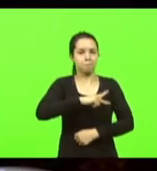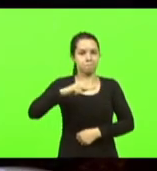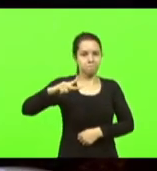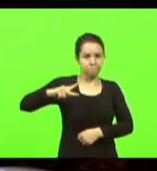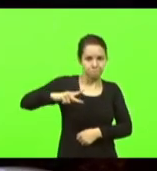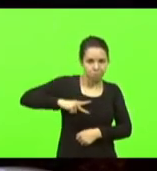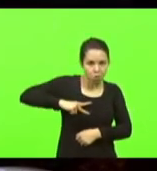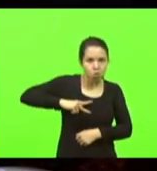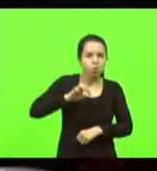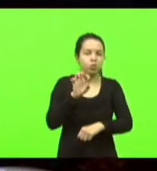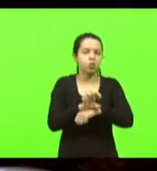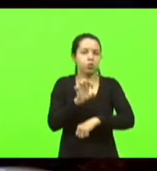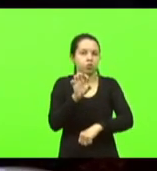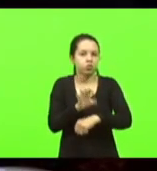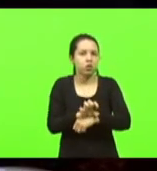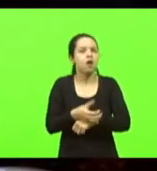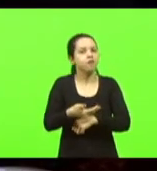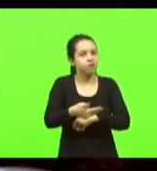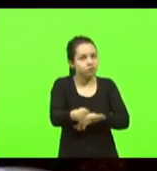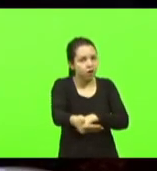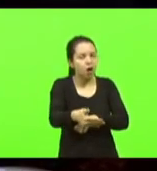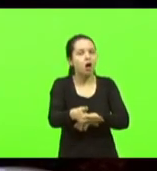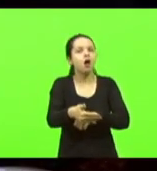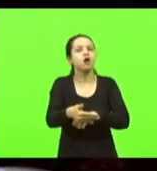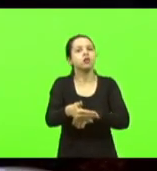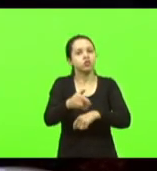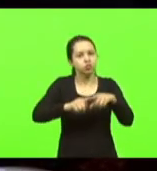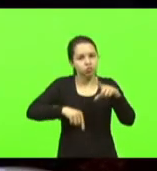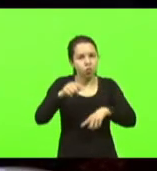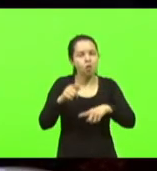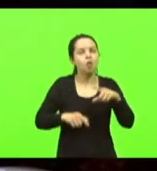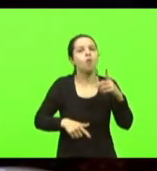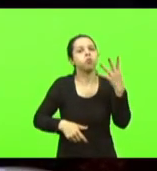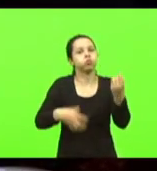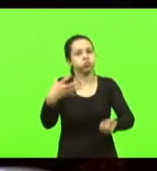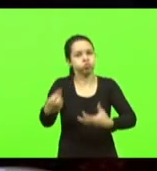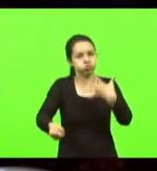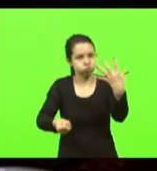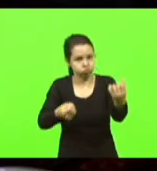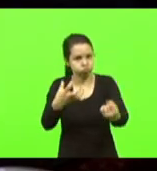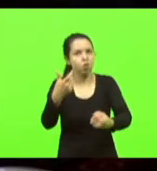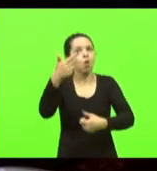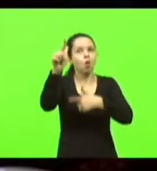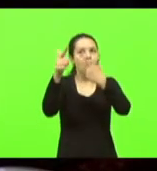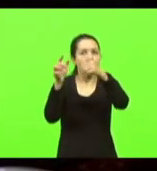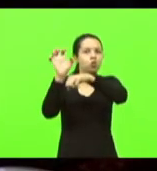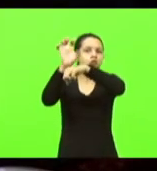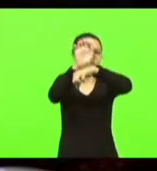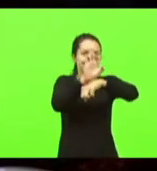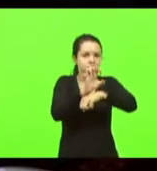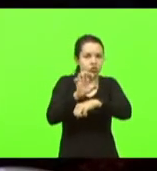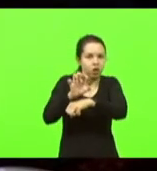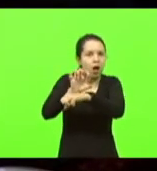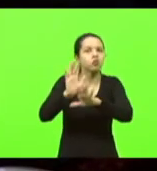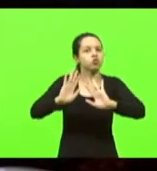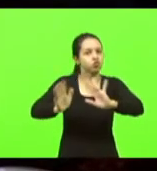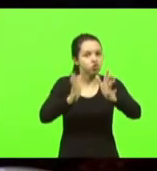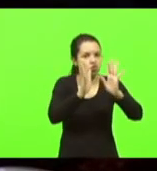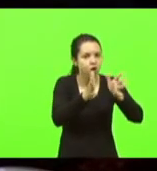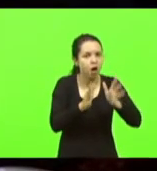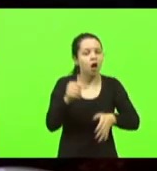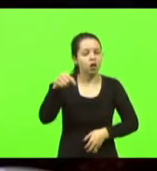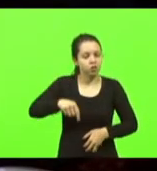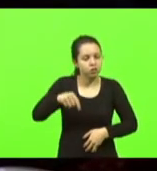vai ser sim o instrumento que vai ser muito adotado tá sendo adotado em outros estados ser adotado aqui